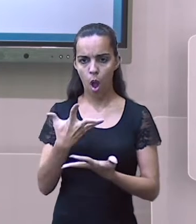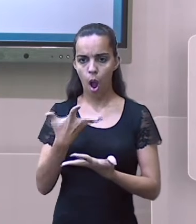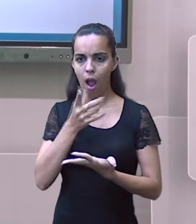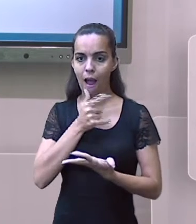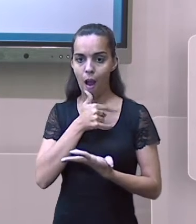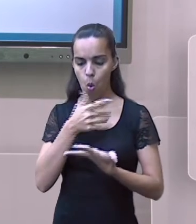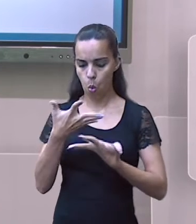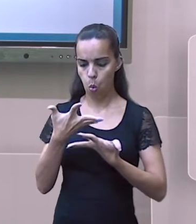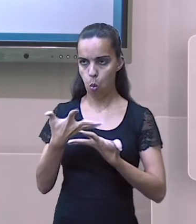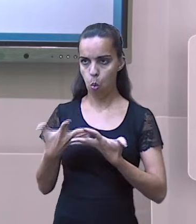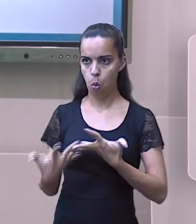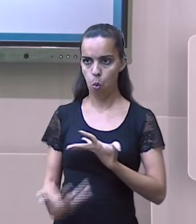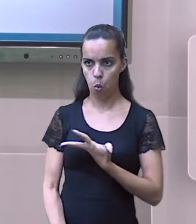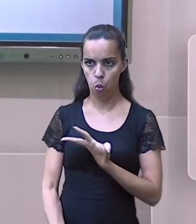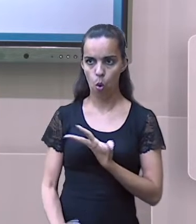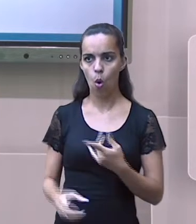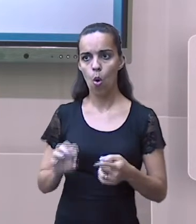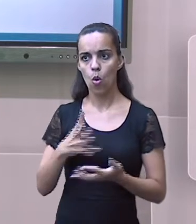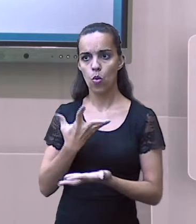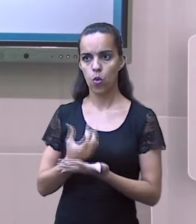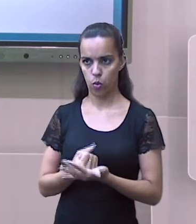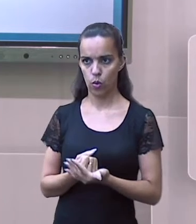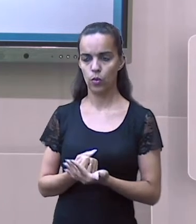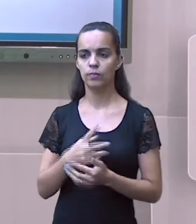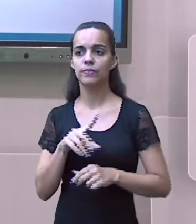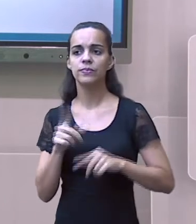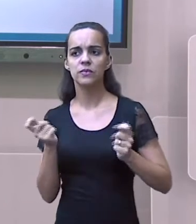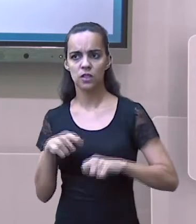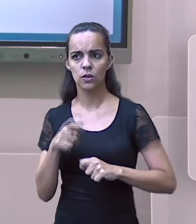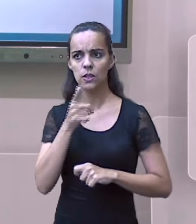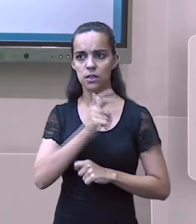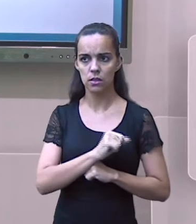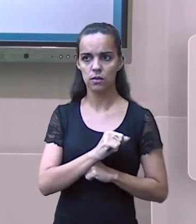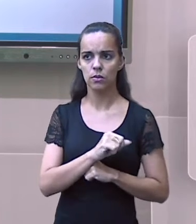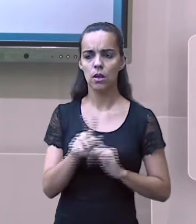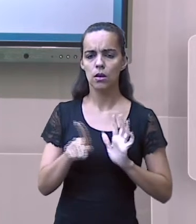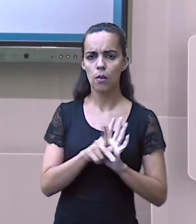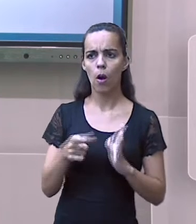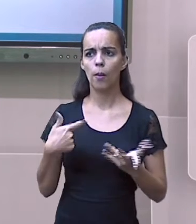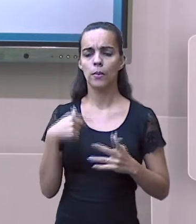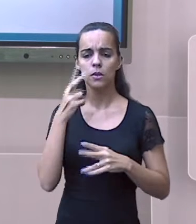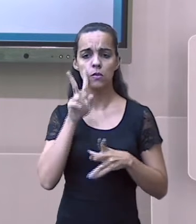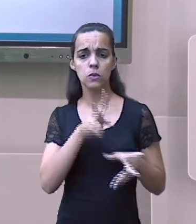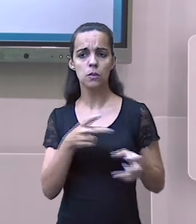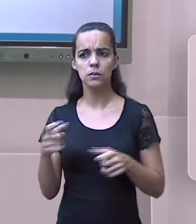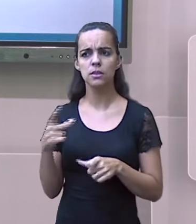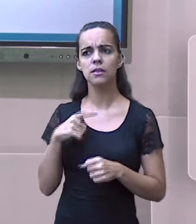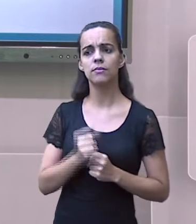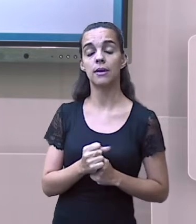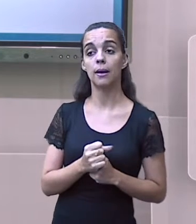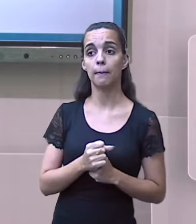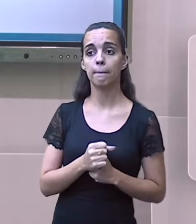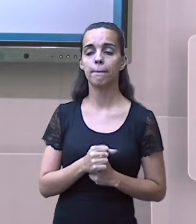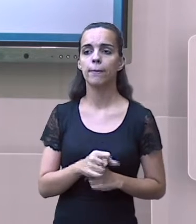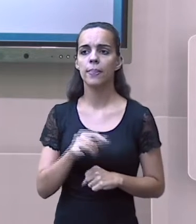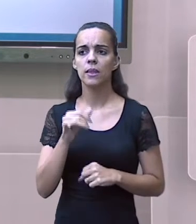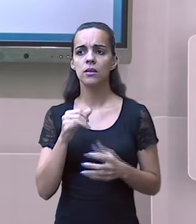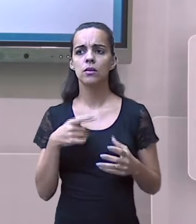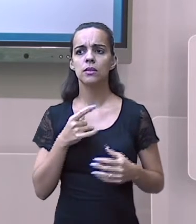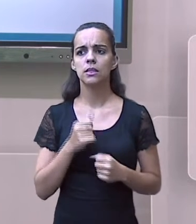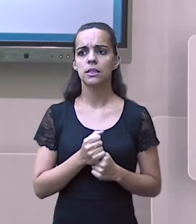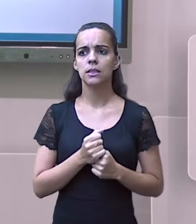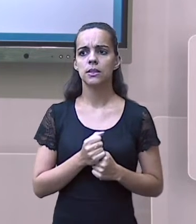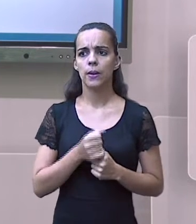seus poros, e não como os convencionais, que são por meio dos vãos dos bloquetes.